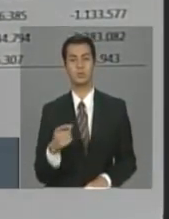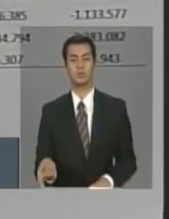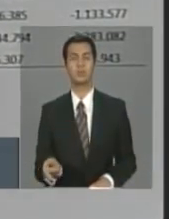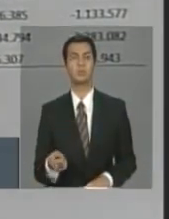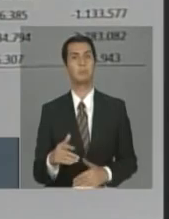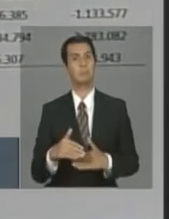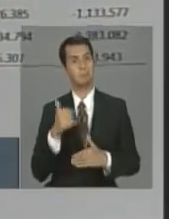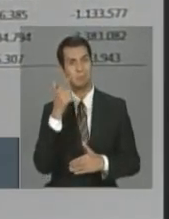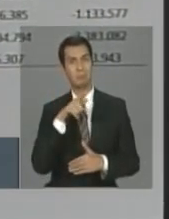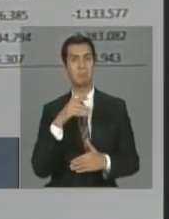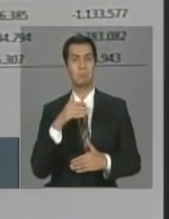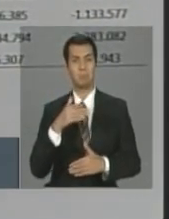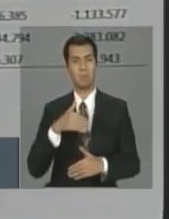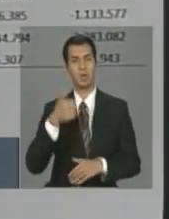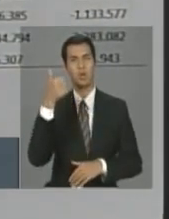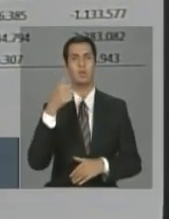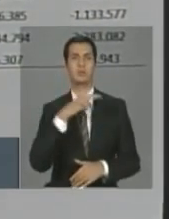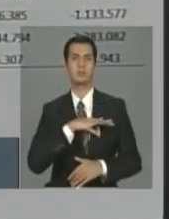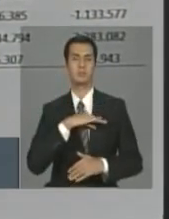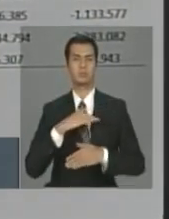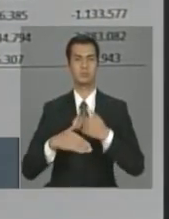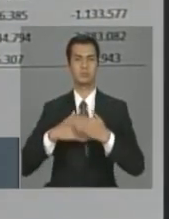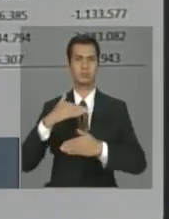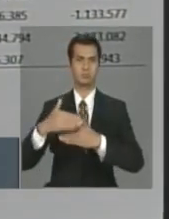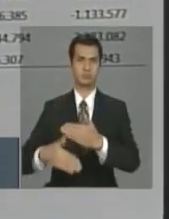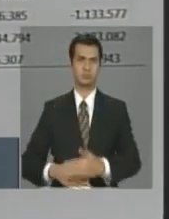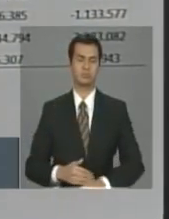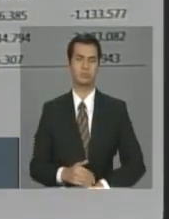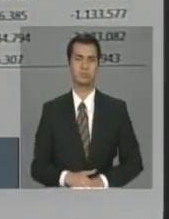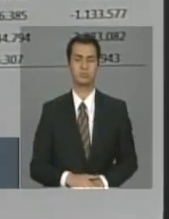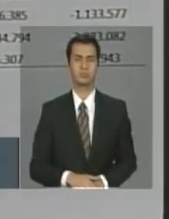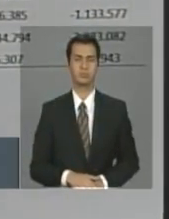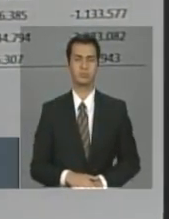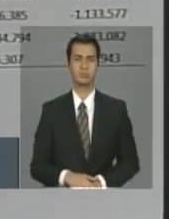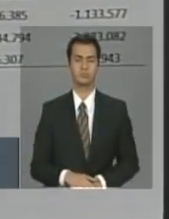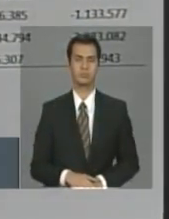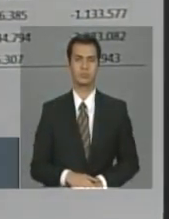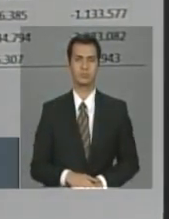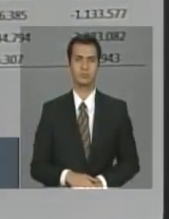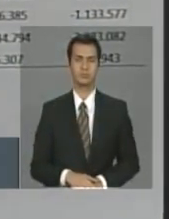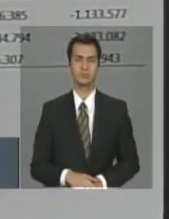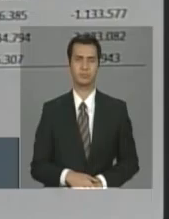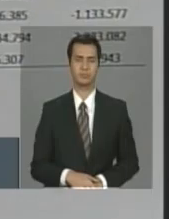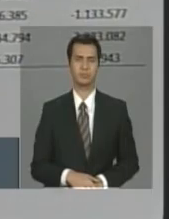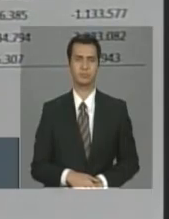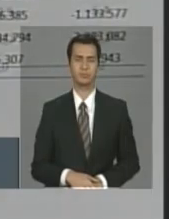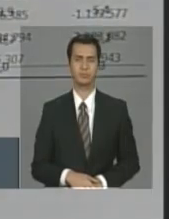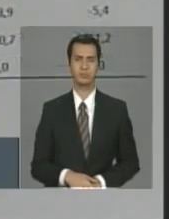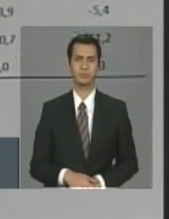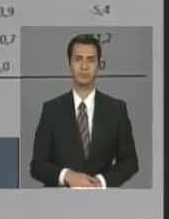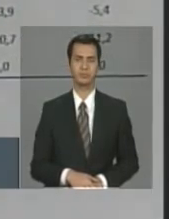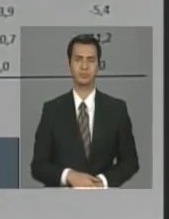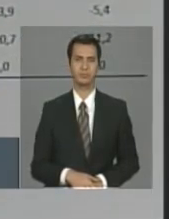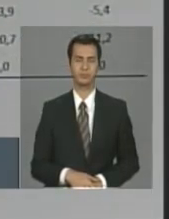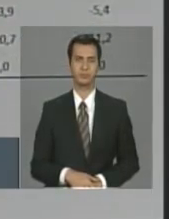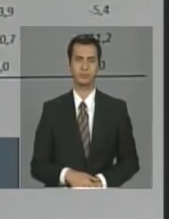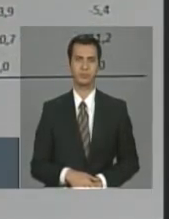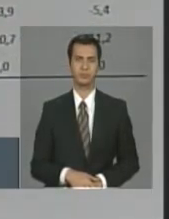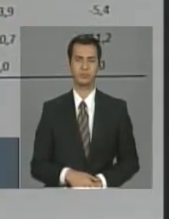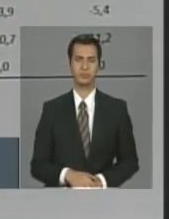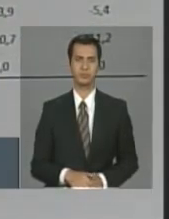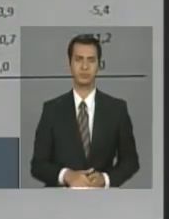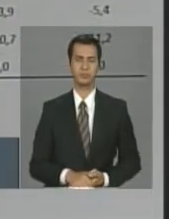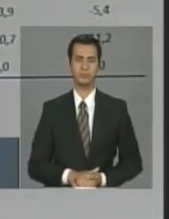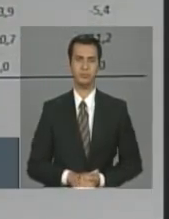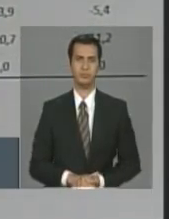conseguiu melhorar de renda, assim como todos os outros perfis de renda no Brasil. Tem a tabela percentual aí mostrando? Tem, né? E